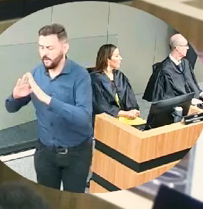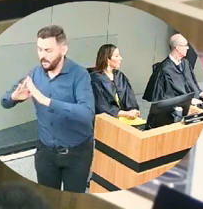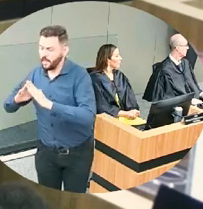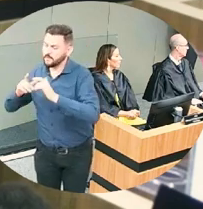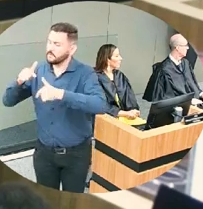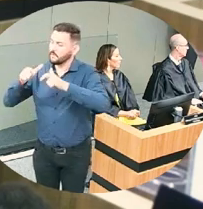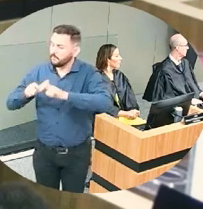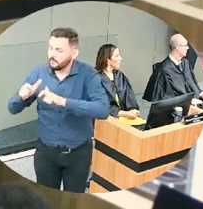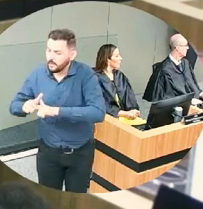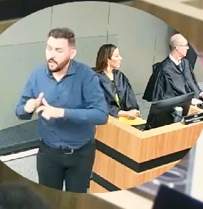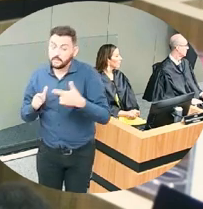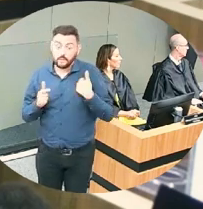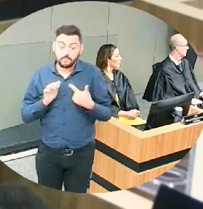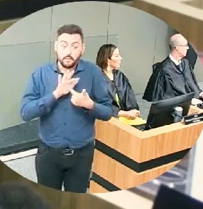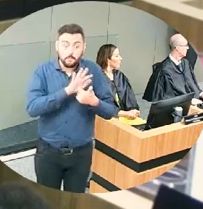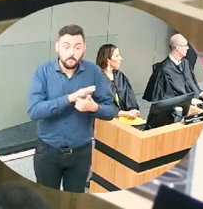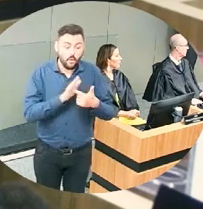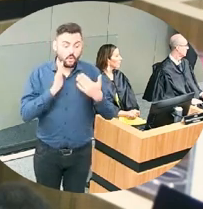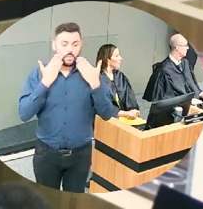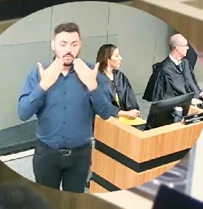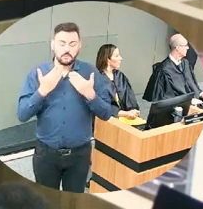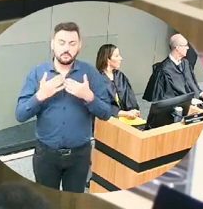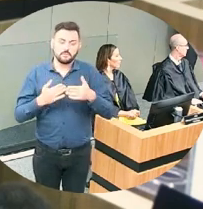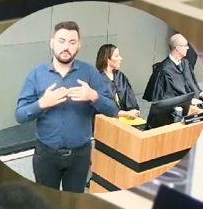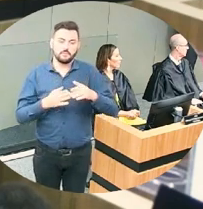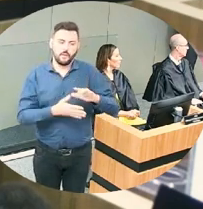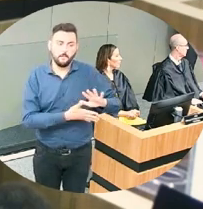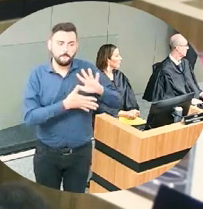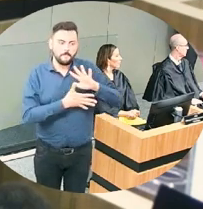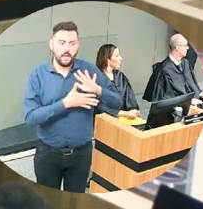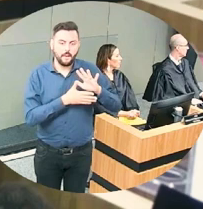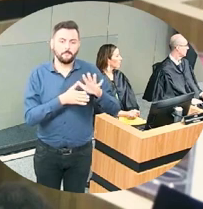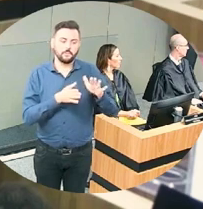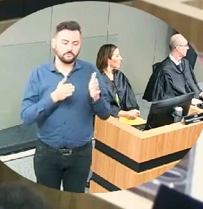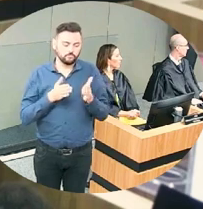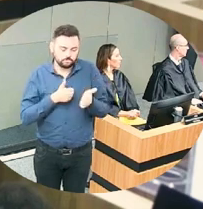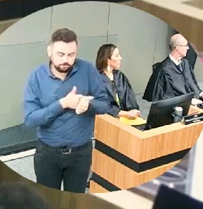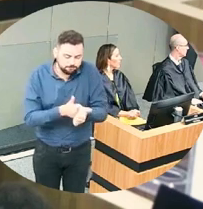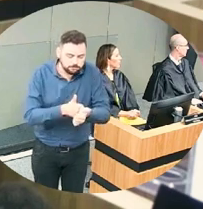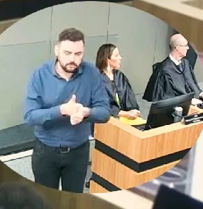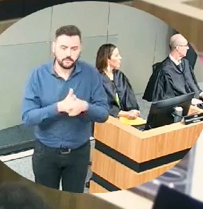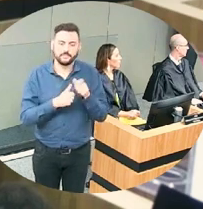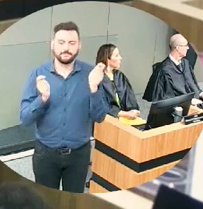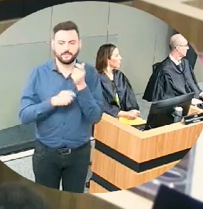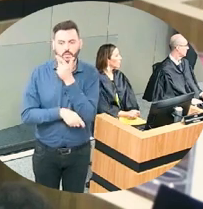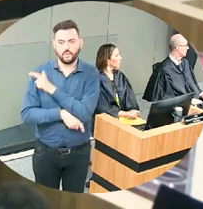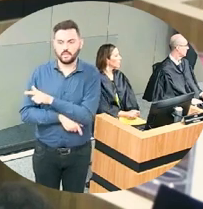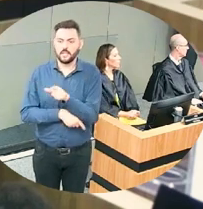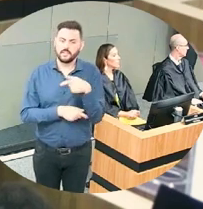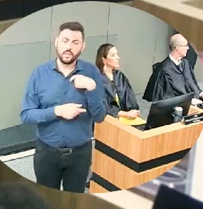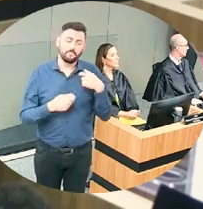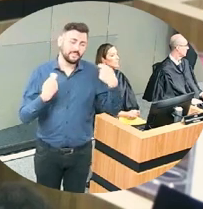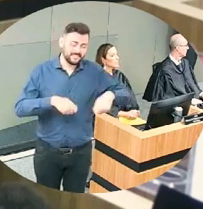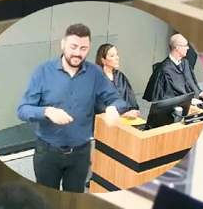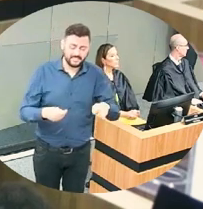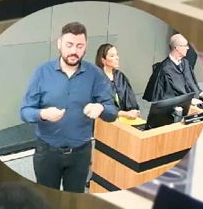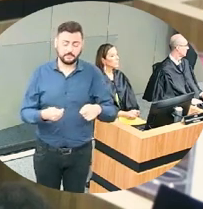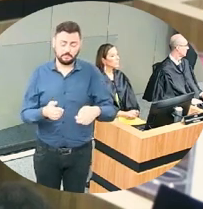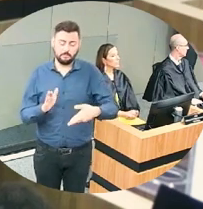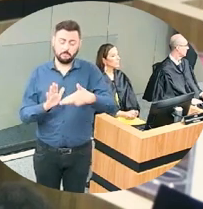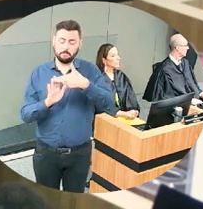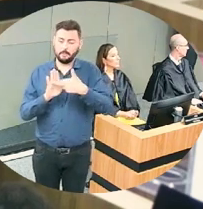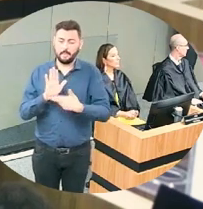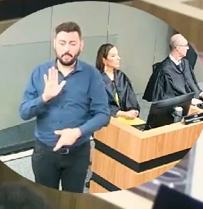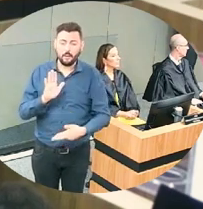um sistema que transforma num mapa facilmente verificável né ao invés de relatórios e relatórios então